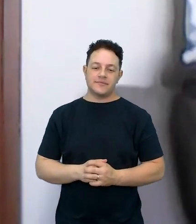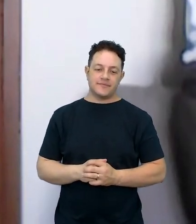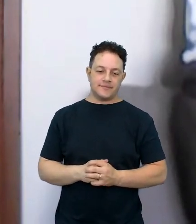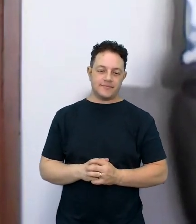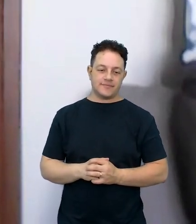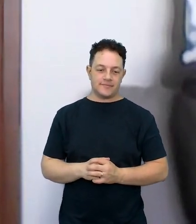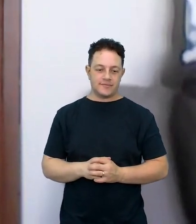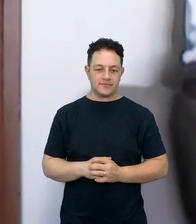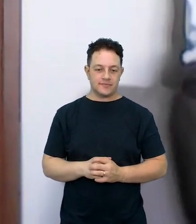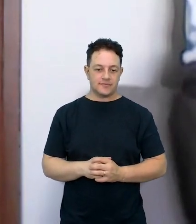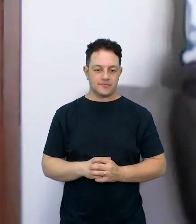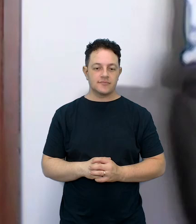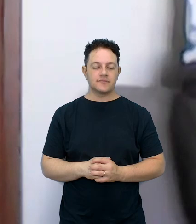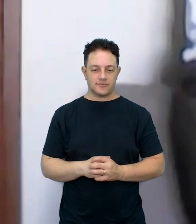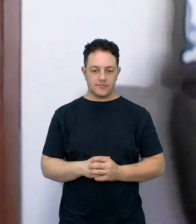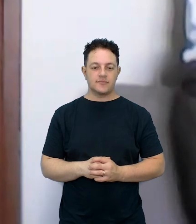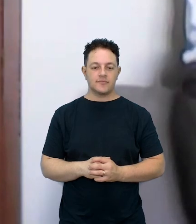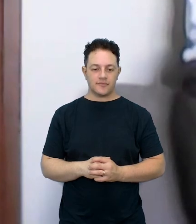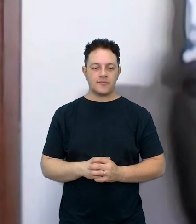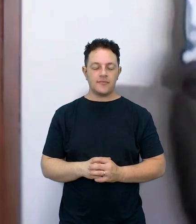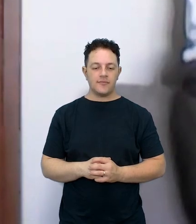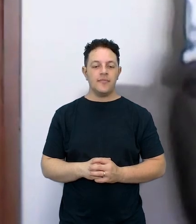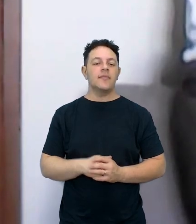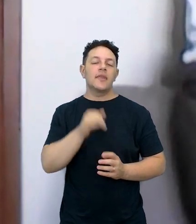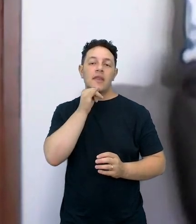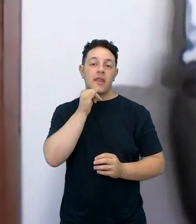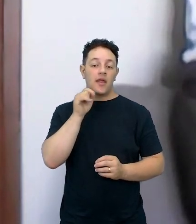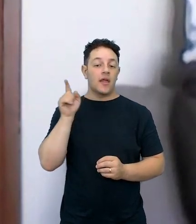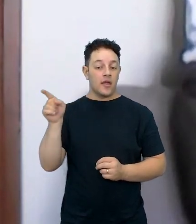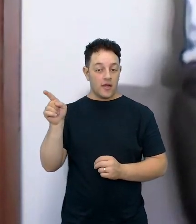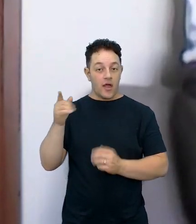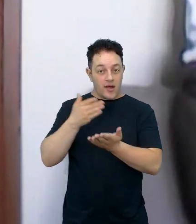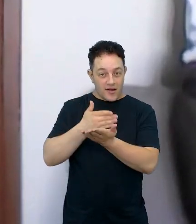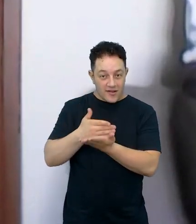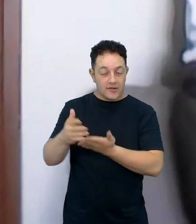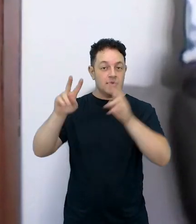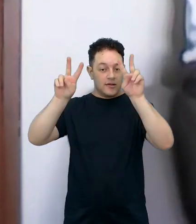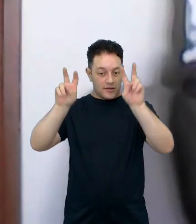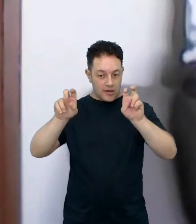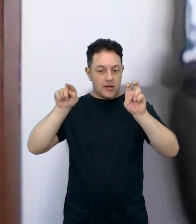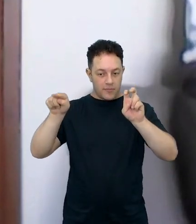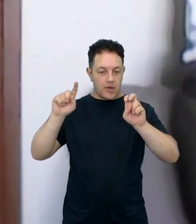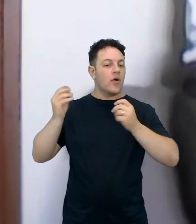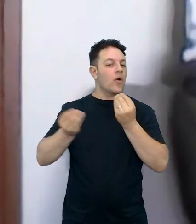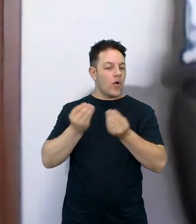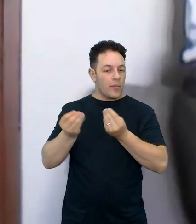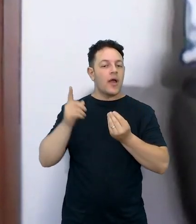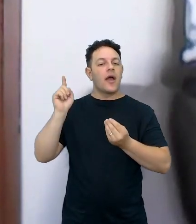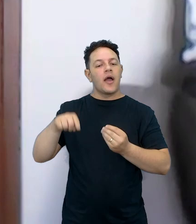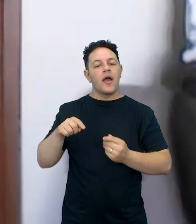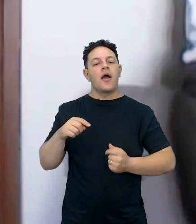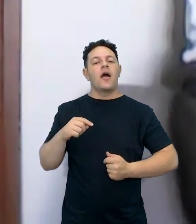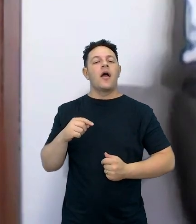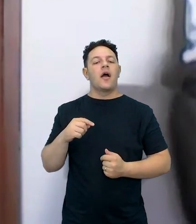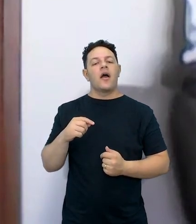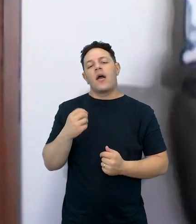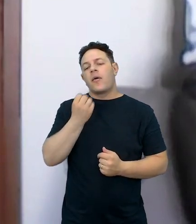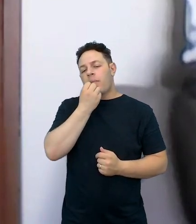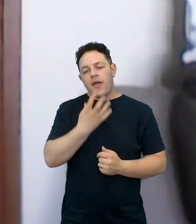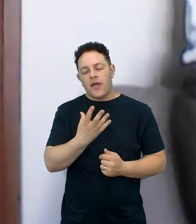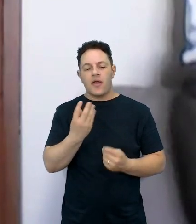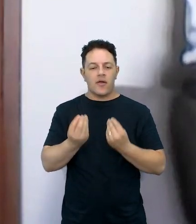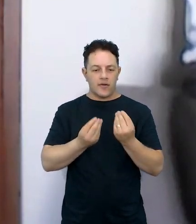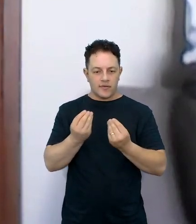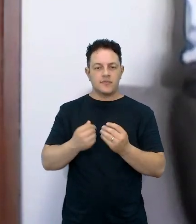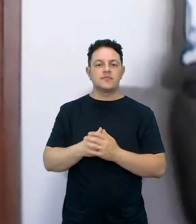Espera só um momentinho, por favor. Esse referencial teórico é o Bender, tá?